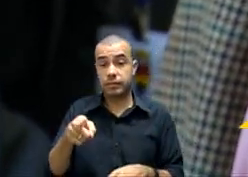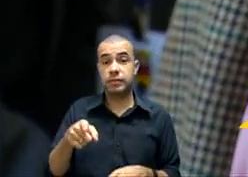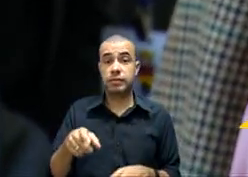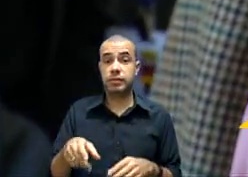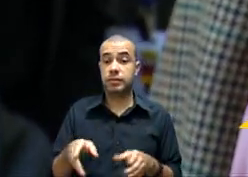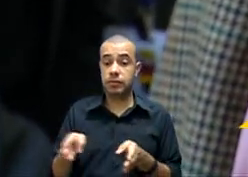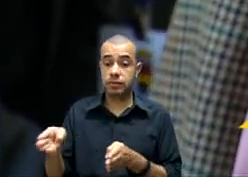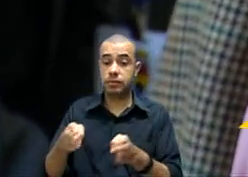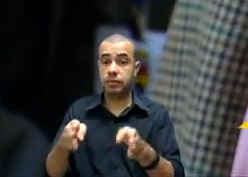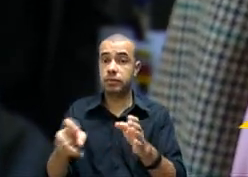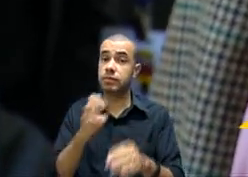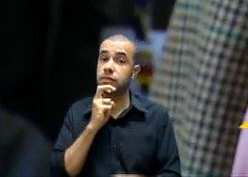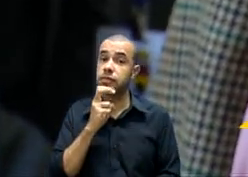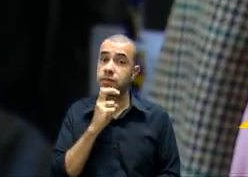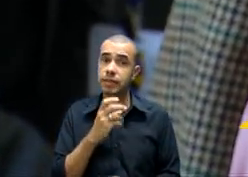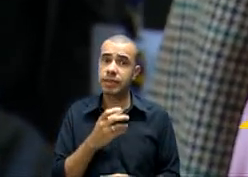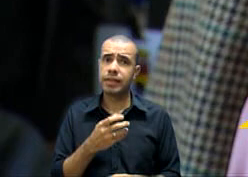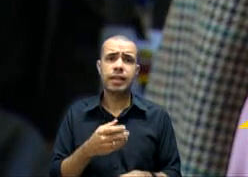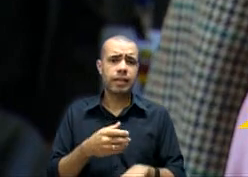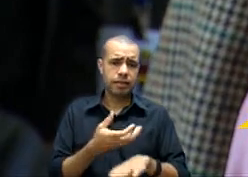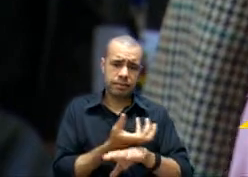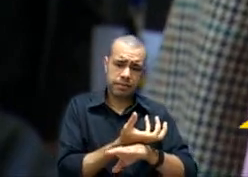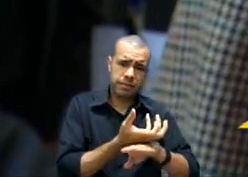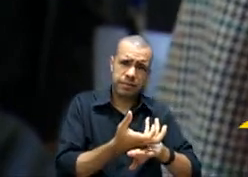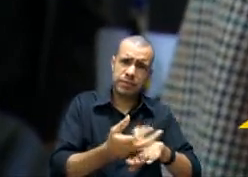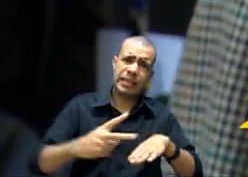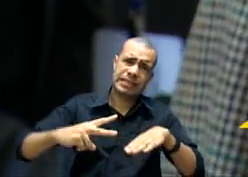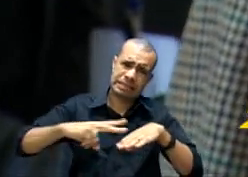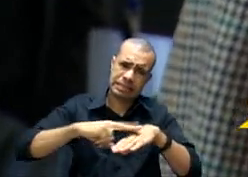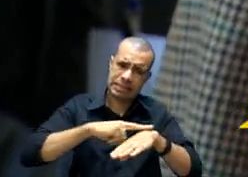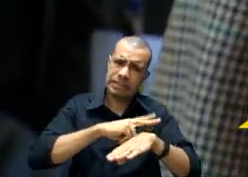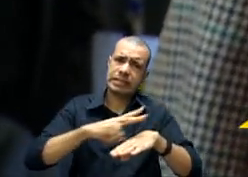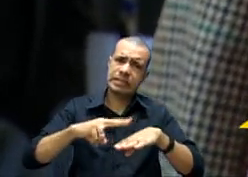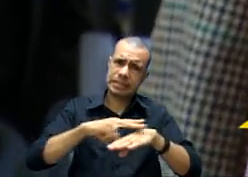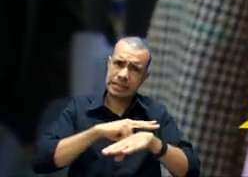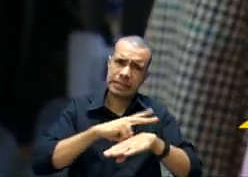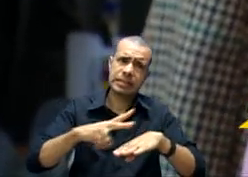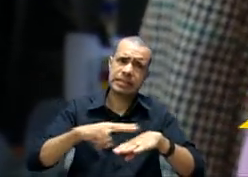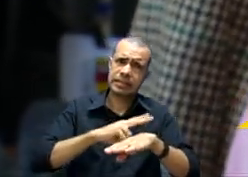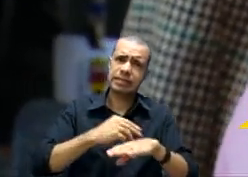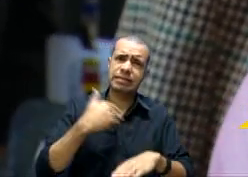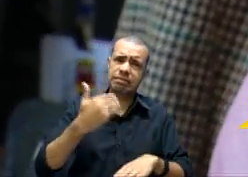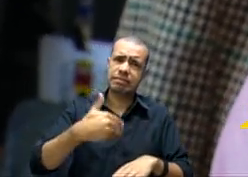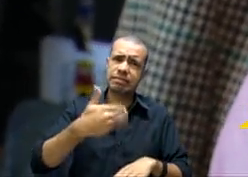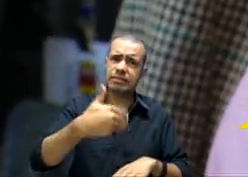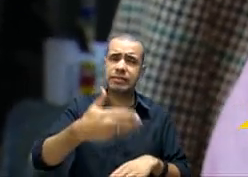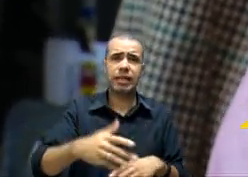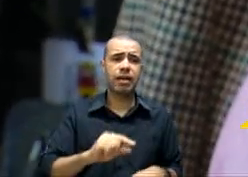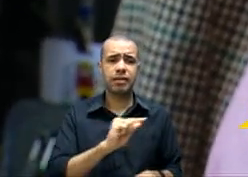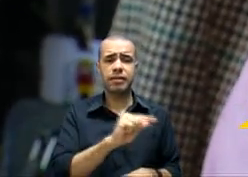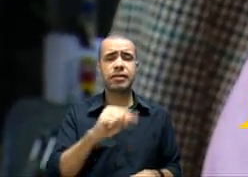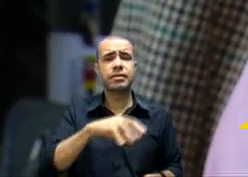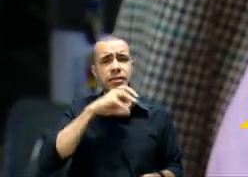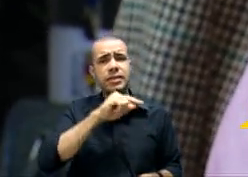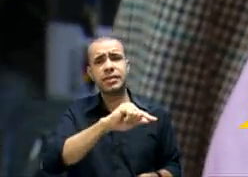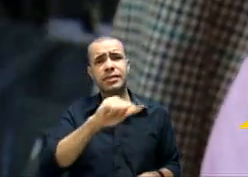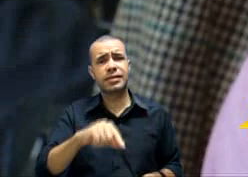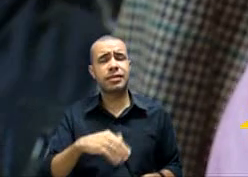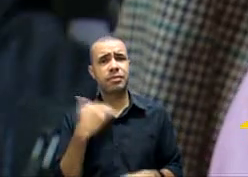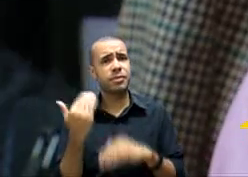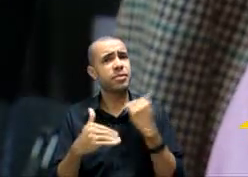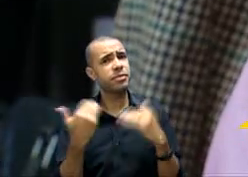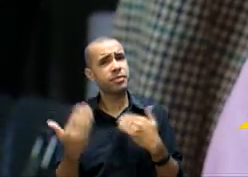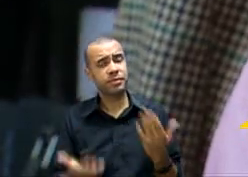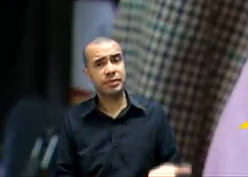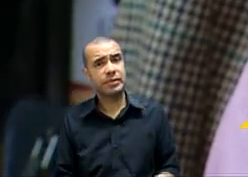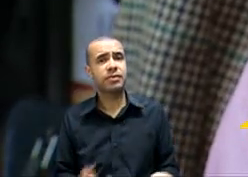roçado indevidamente, impactando muitas vidas de animais, né, que é ali do entorno. Então, o argumento que foi usado, que Vossa